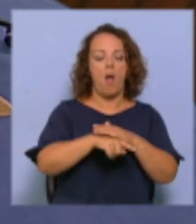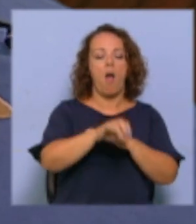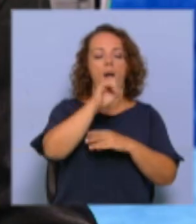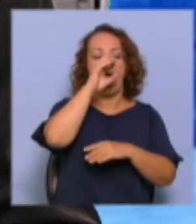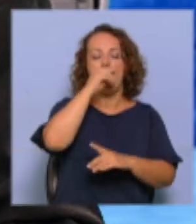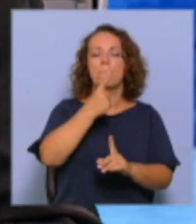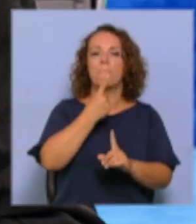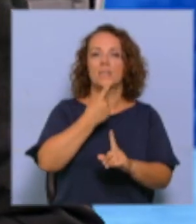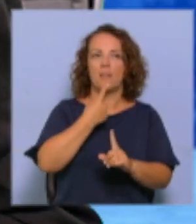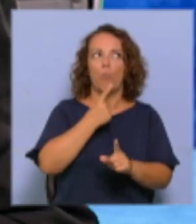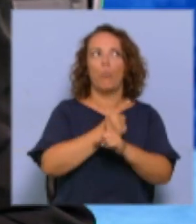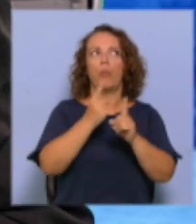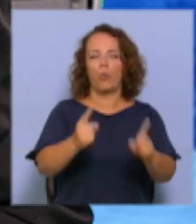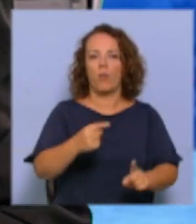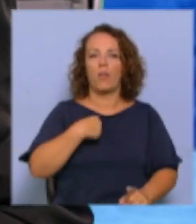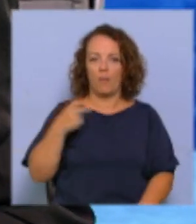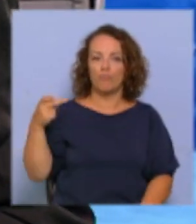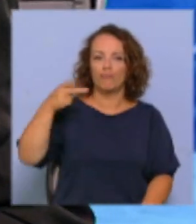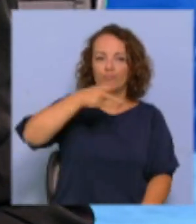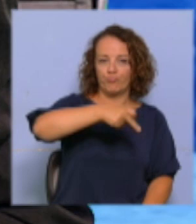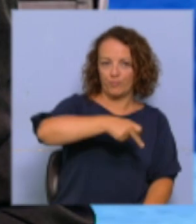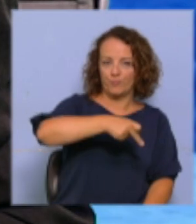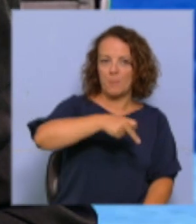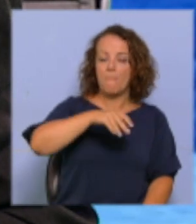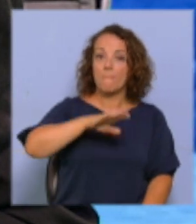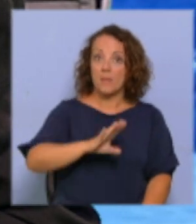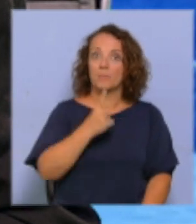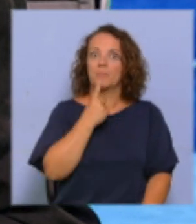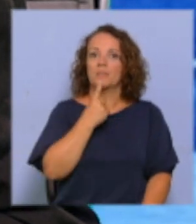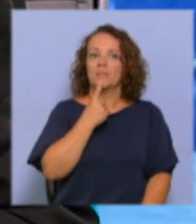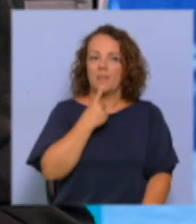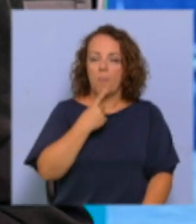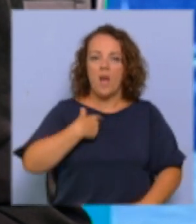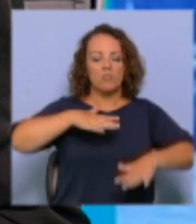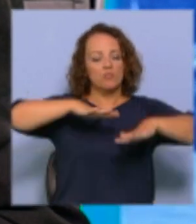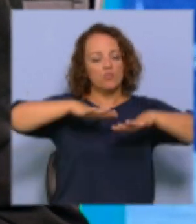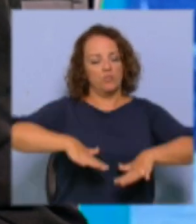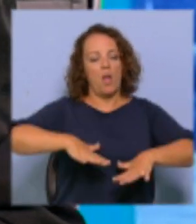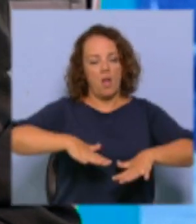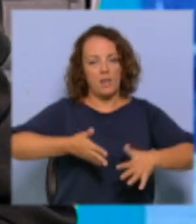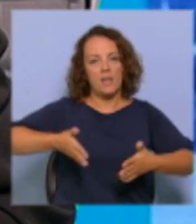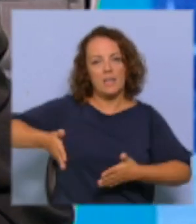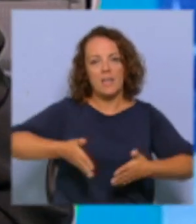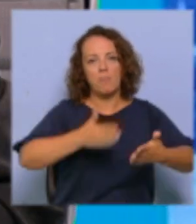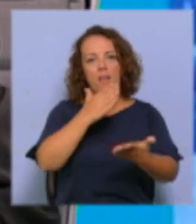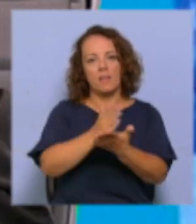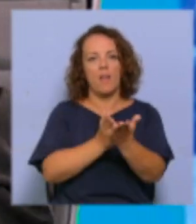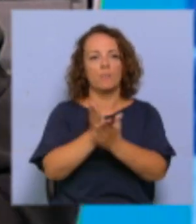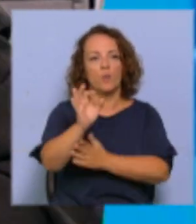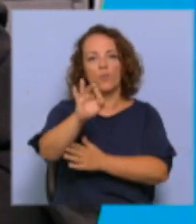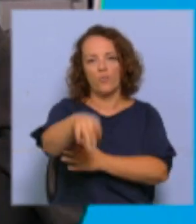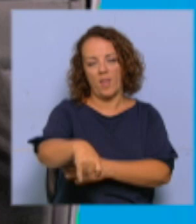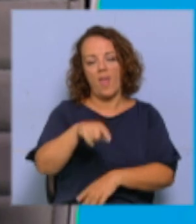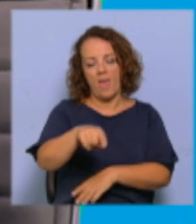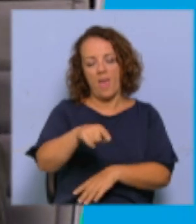ir, mas essencialmente encontra aí a sua razão do estar e do caminhar até ao fim, que é de facto